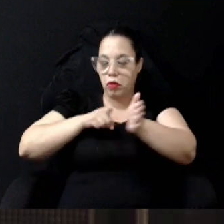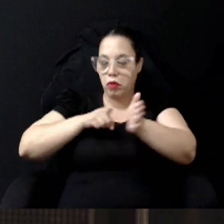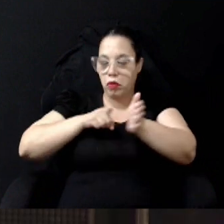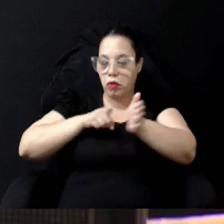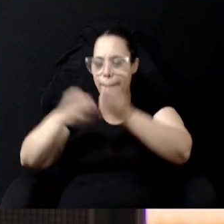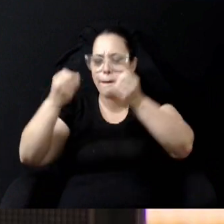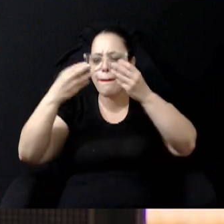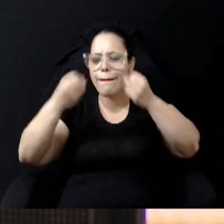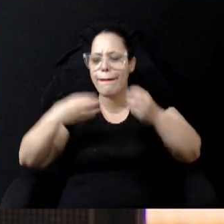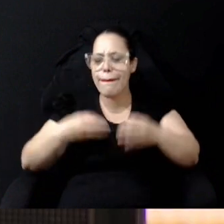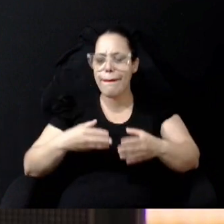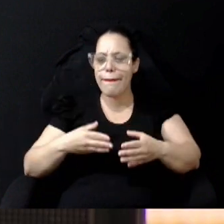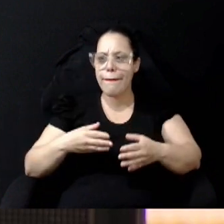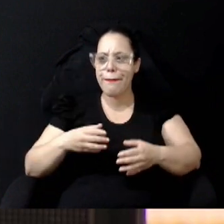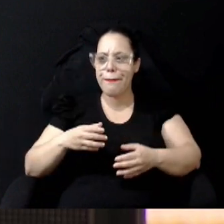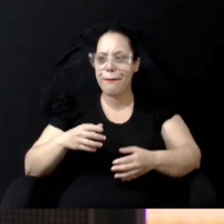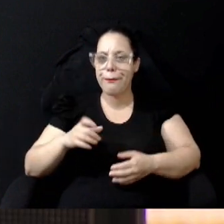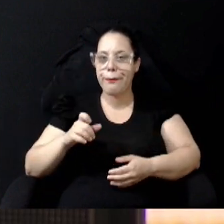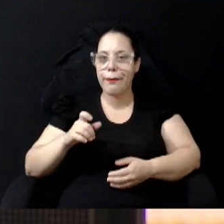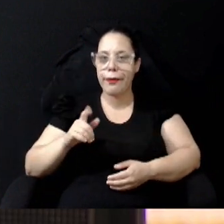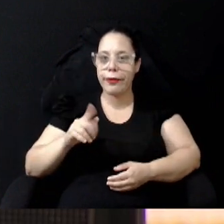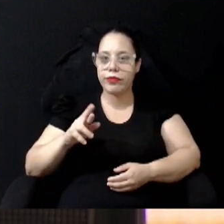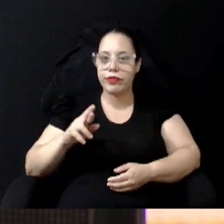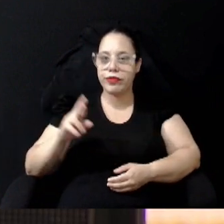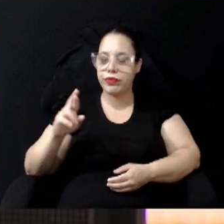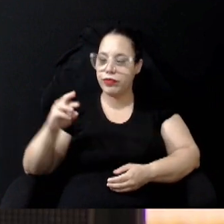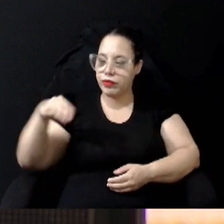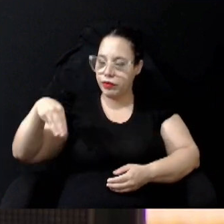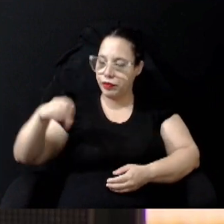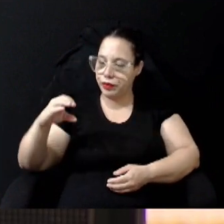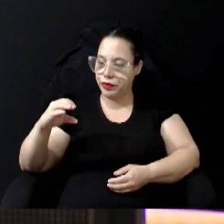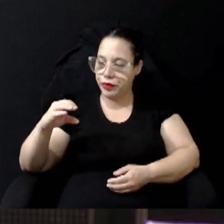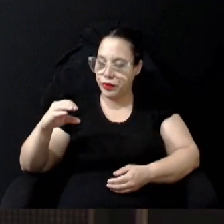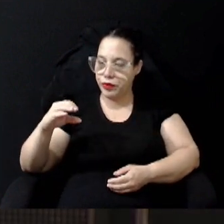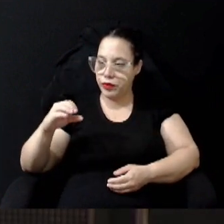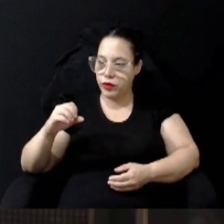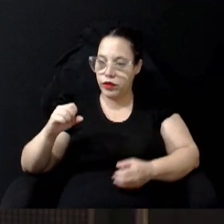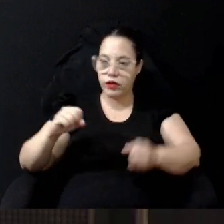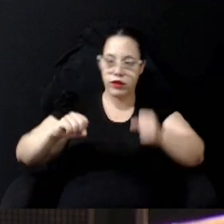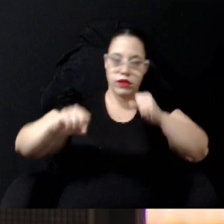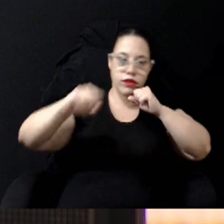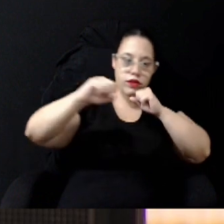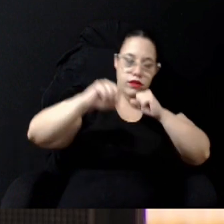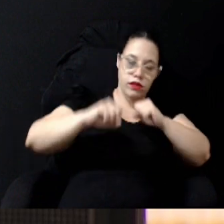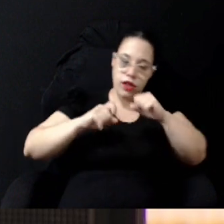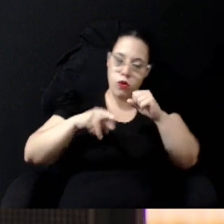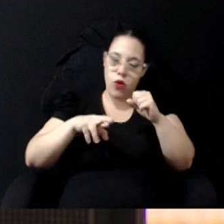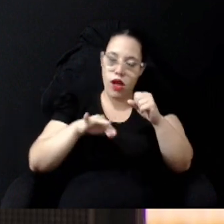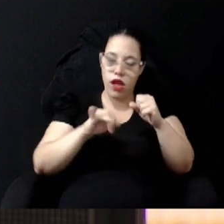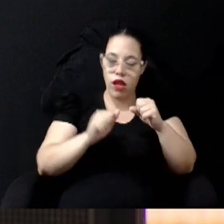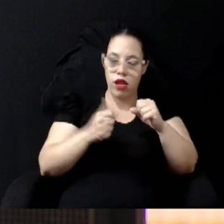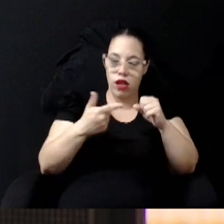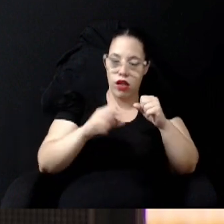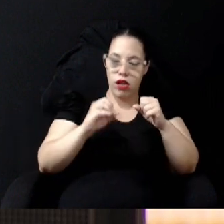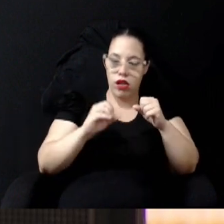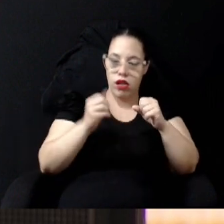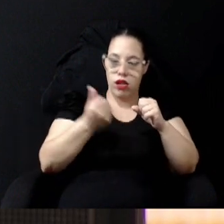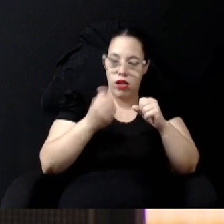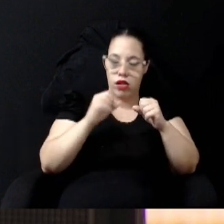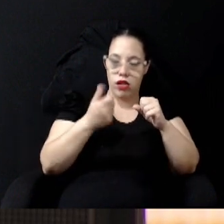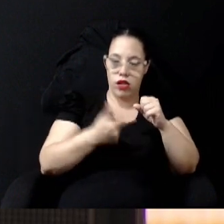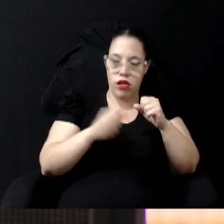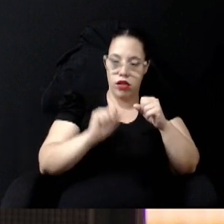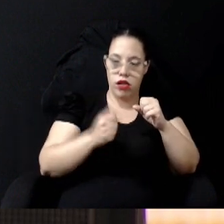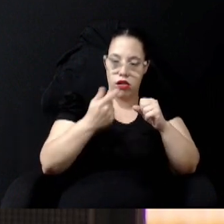Liga Metropolitana de Capoeira de Campinas, de 2010 a 2023, é